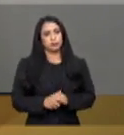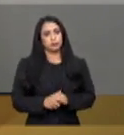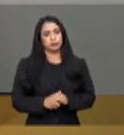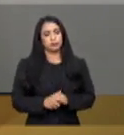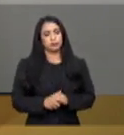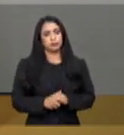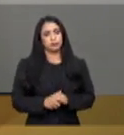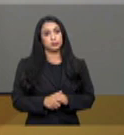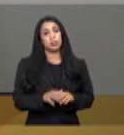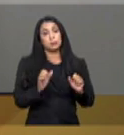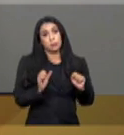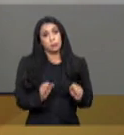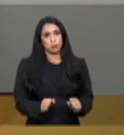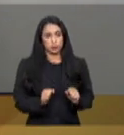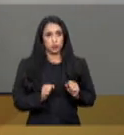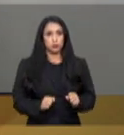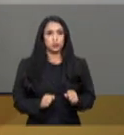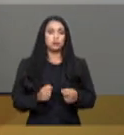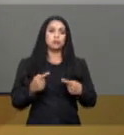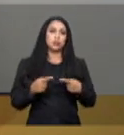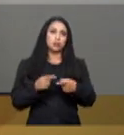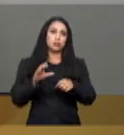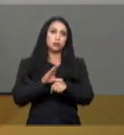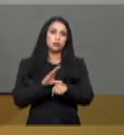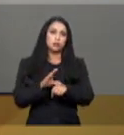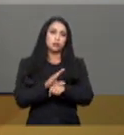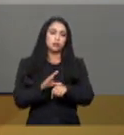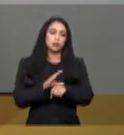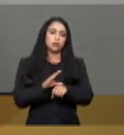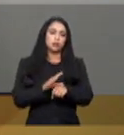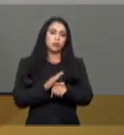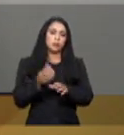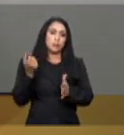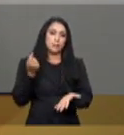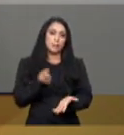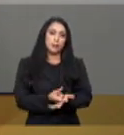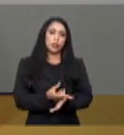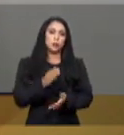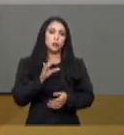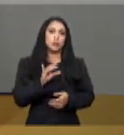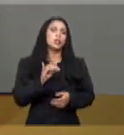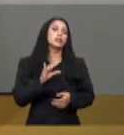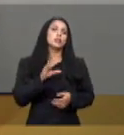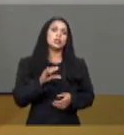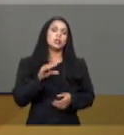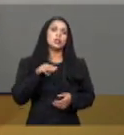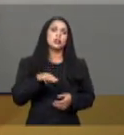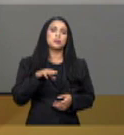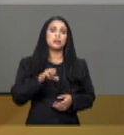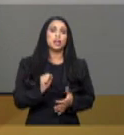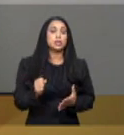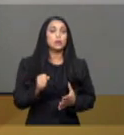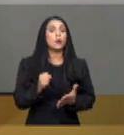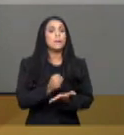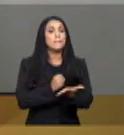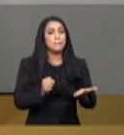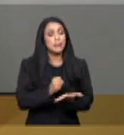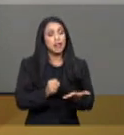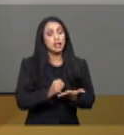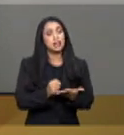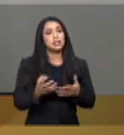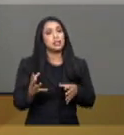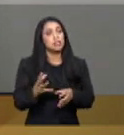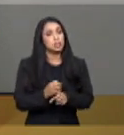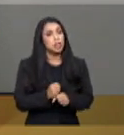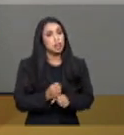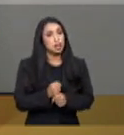cuidou de possibilidade constitucional de inclusão do valor pago como ICMS na base de cálculo do próprio ICMS.